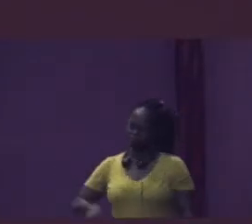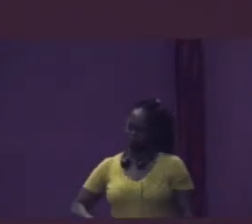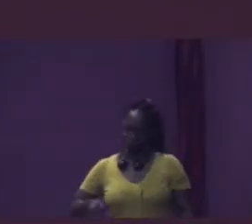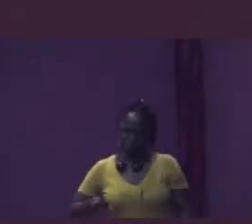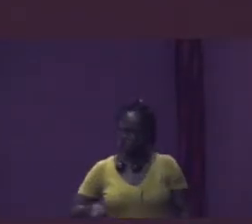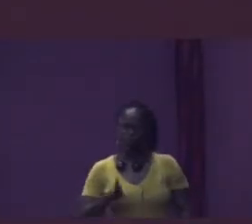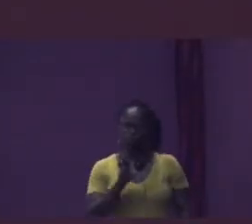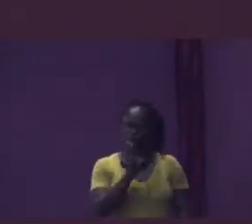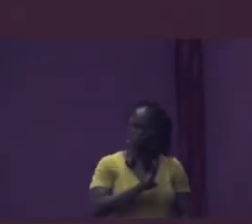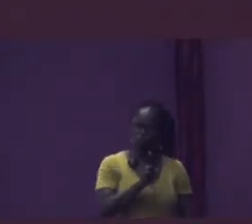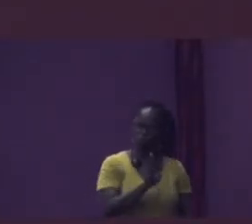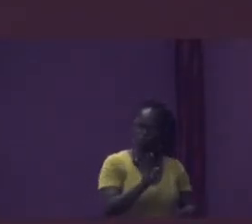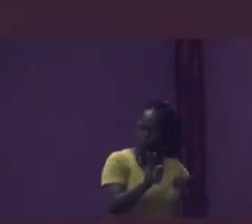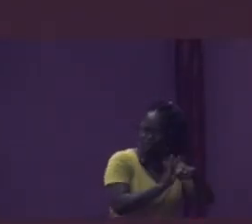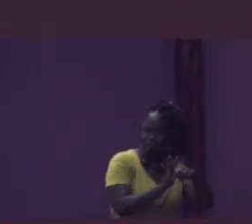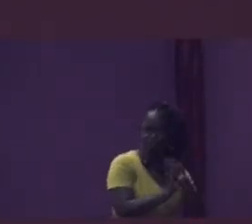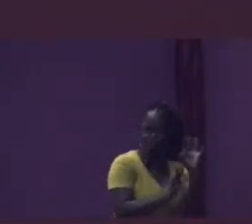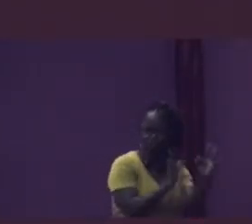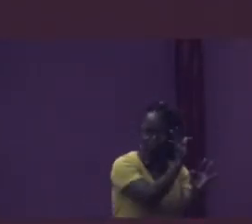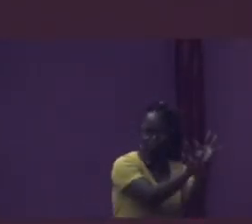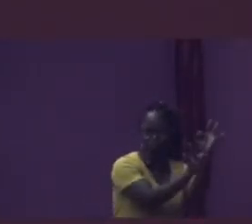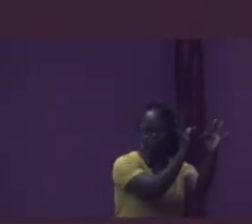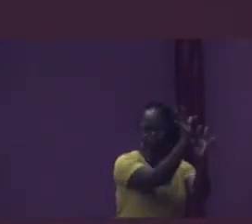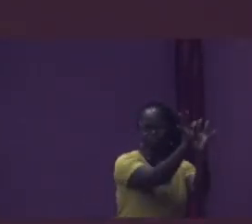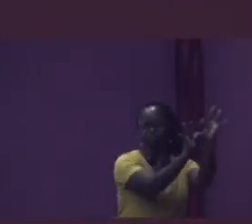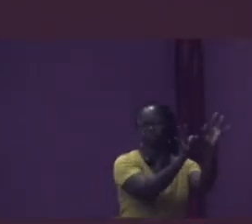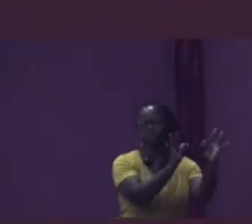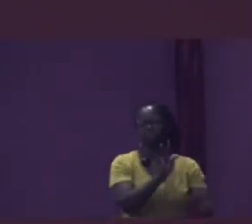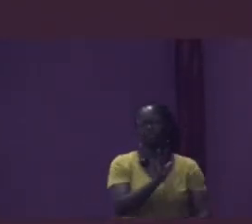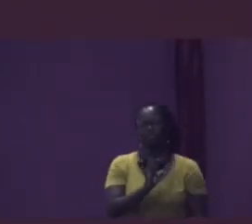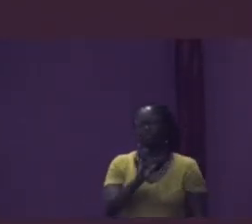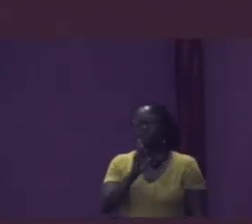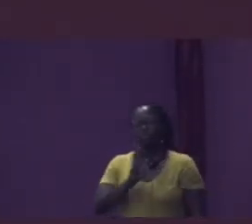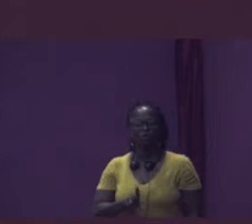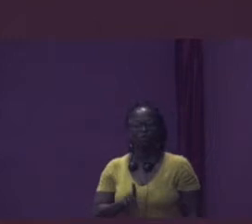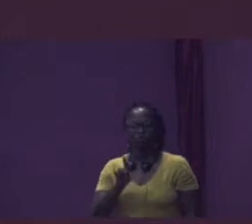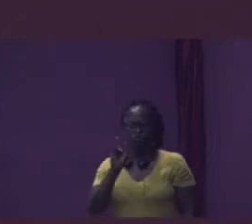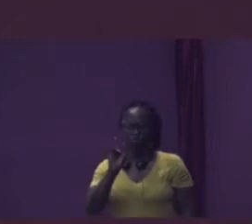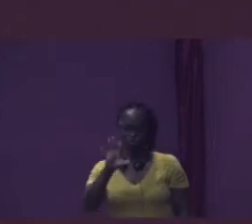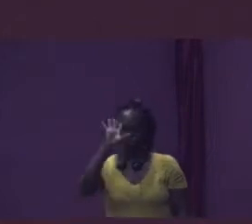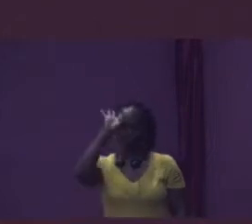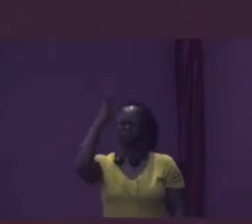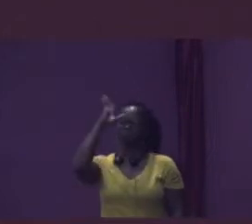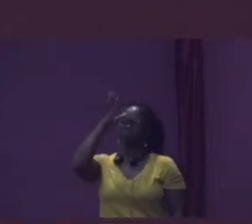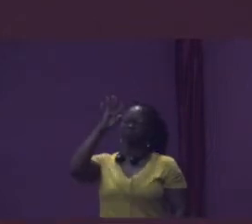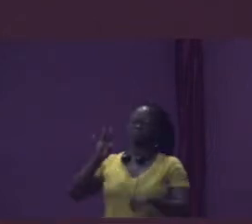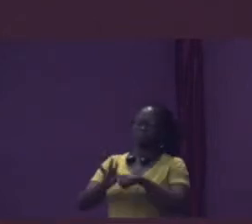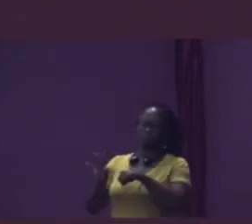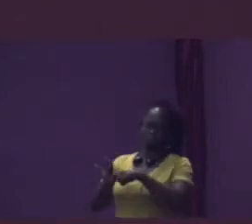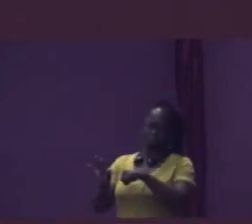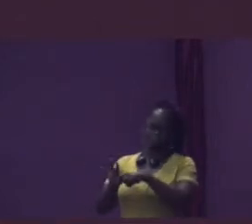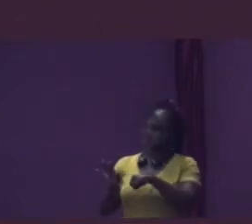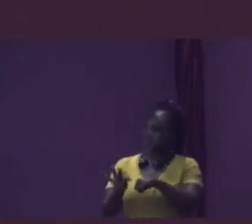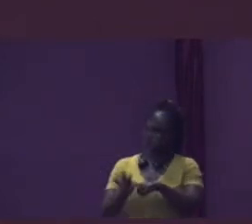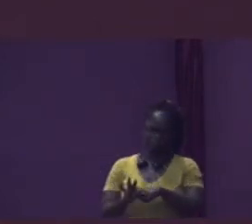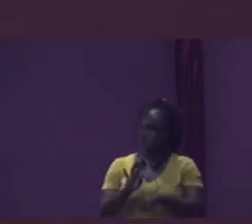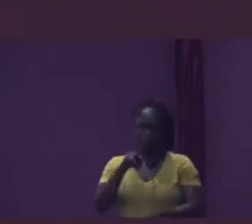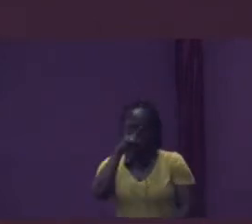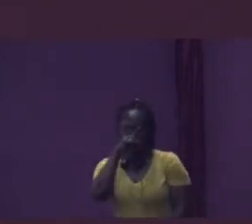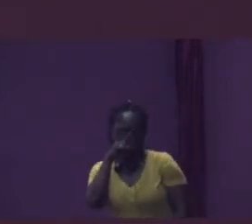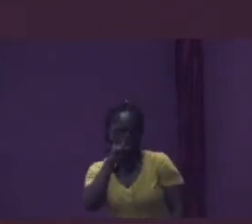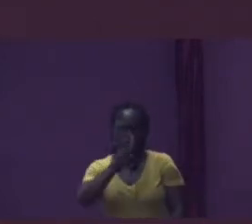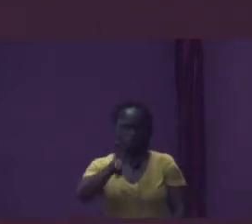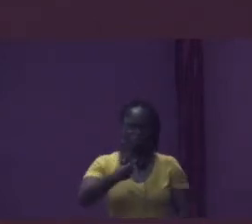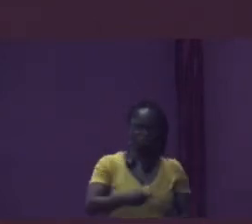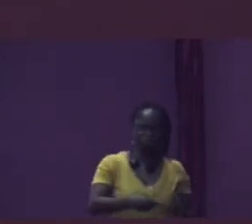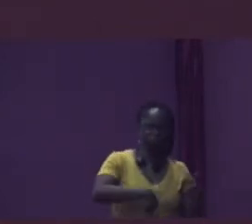de técnicas e tecnologias no processo de parturição não implica apenas decisões técnicas com ponderação de risco ou